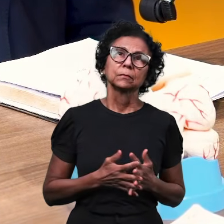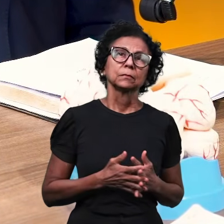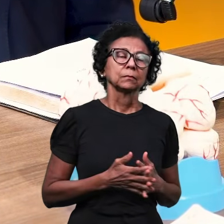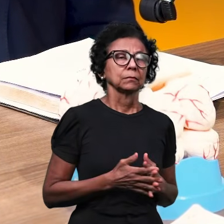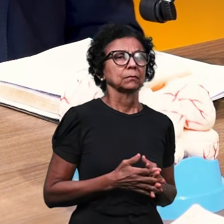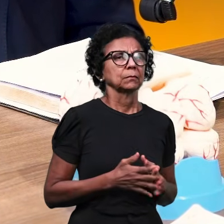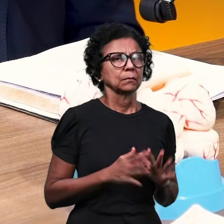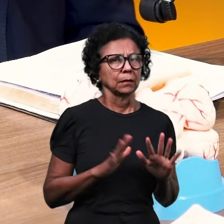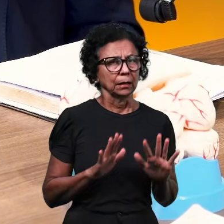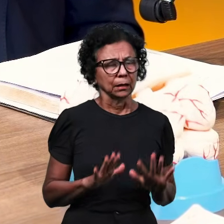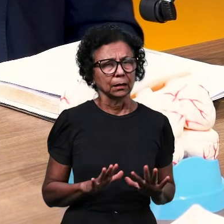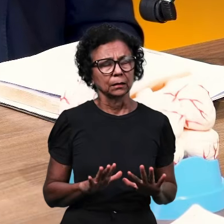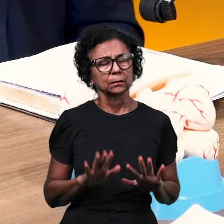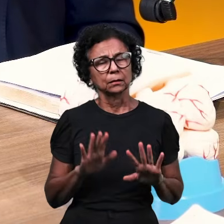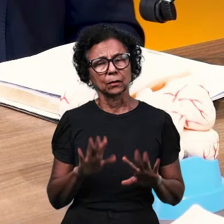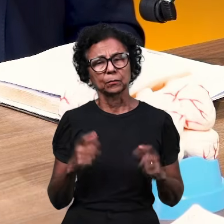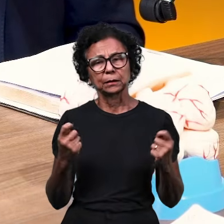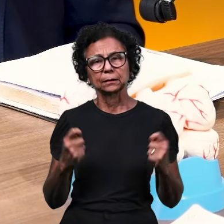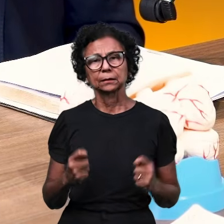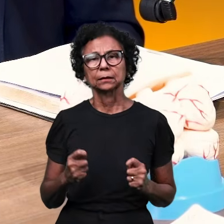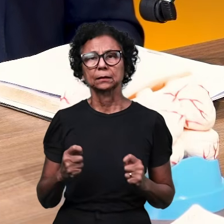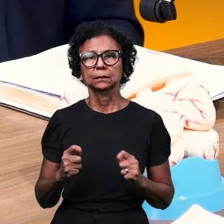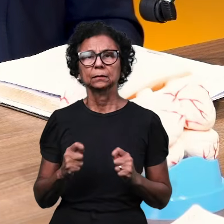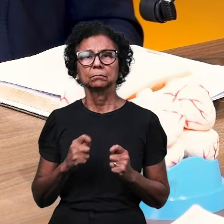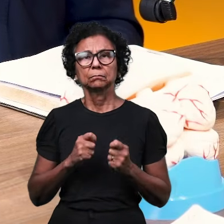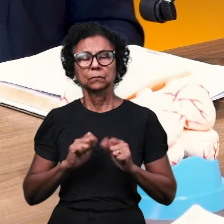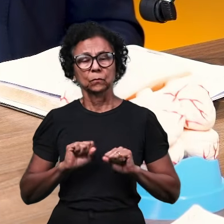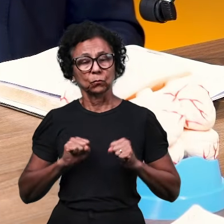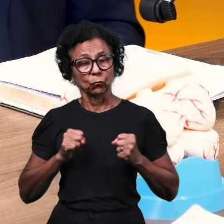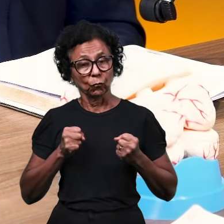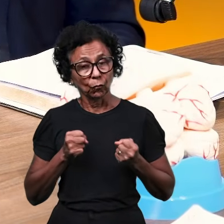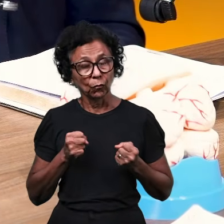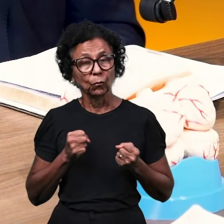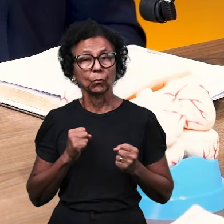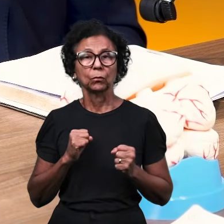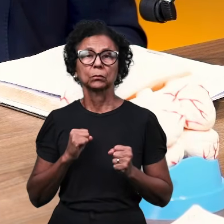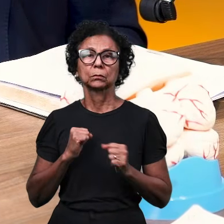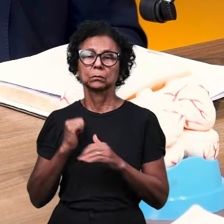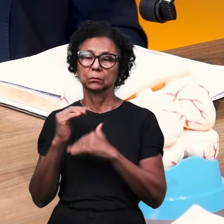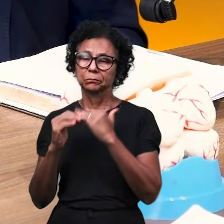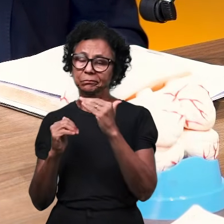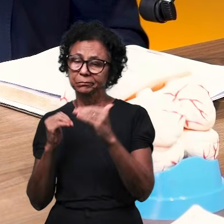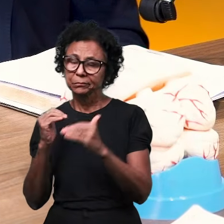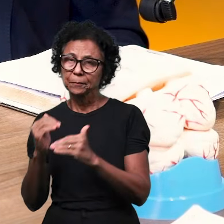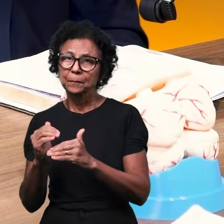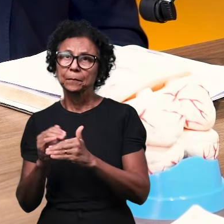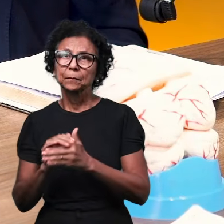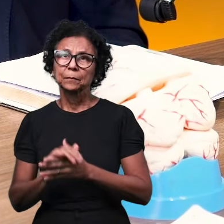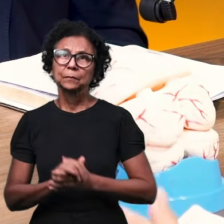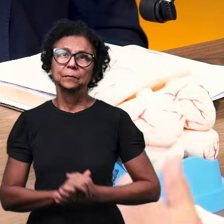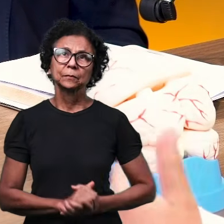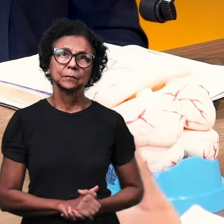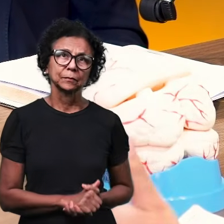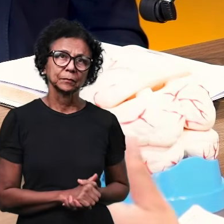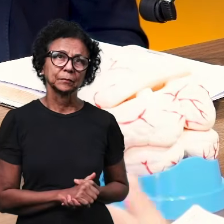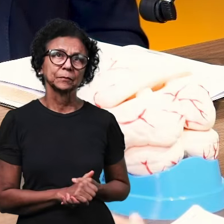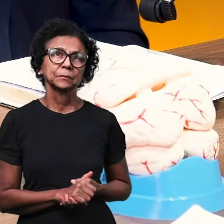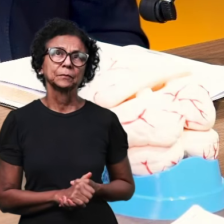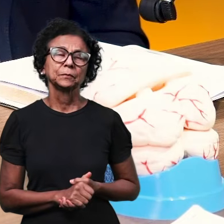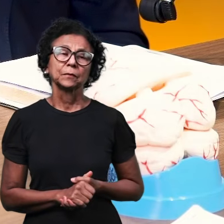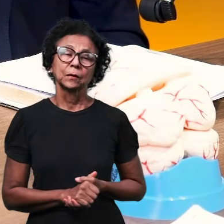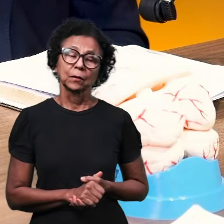uma dedicação, tem uma construção. E eu me lembrei daquela palavra de vós, ó amados, esperamos